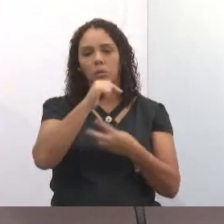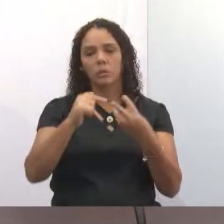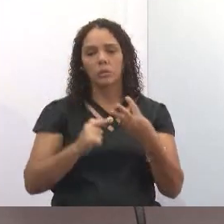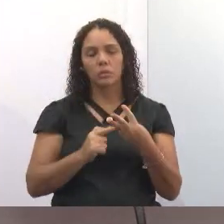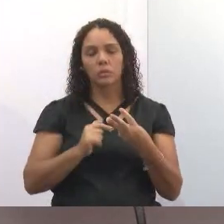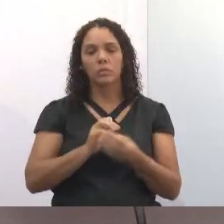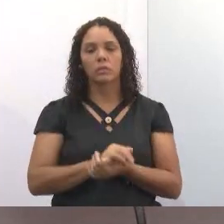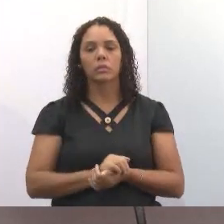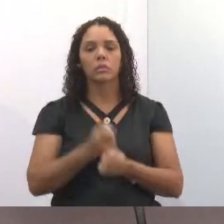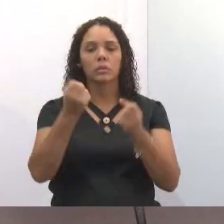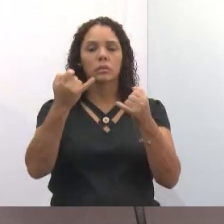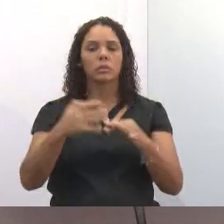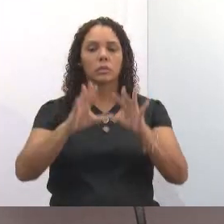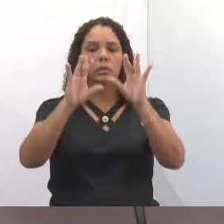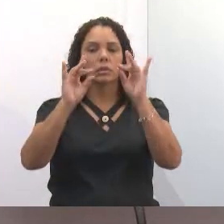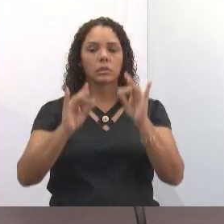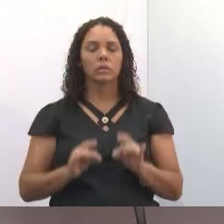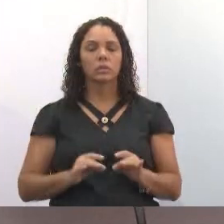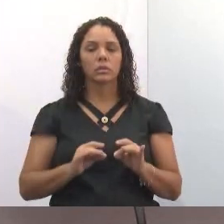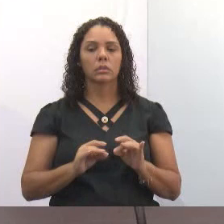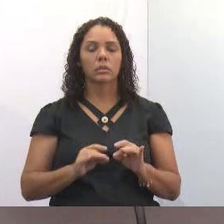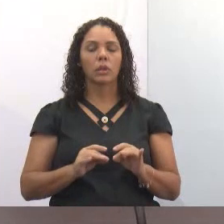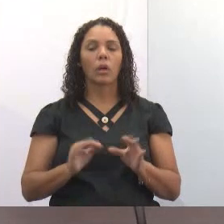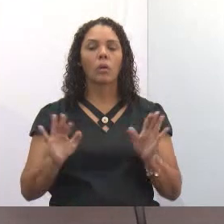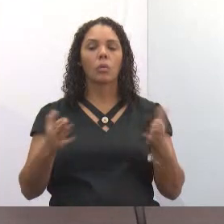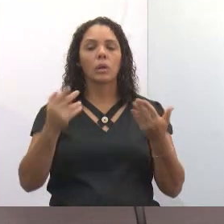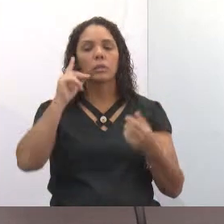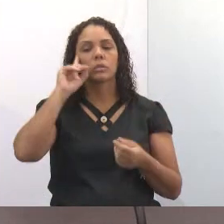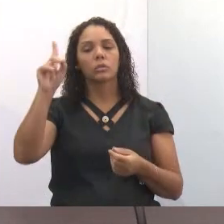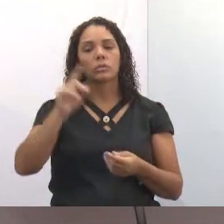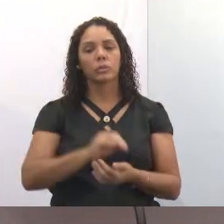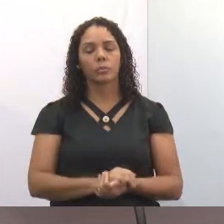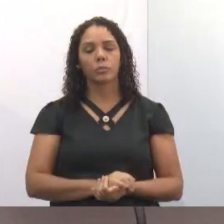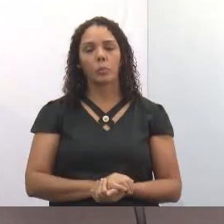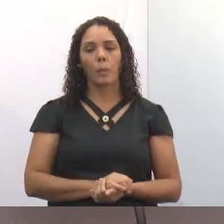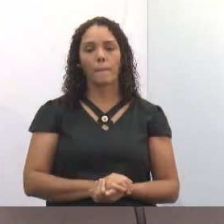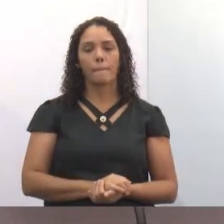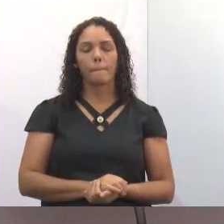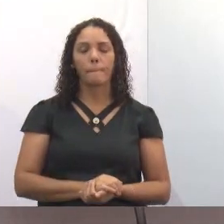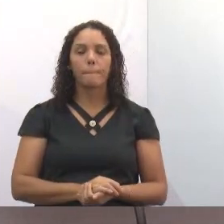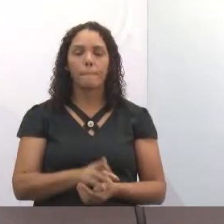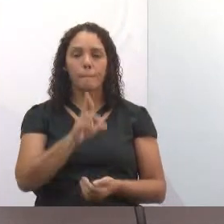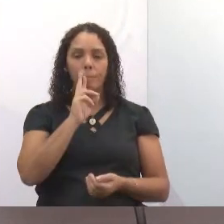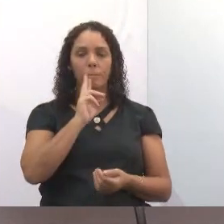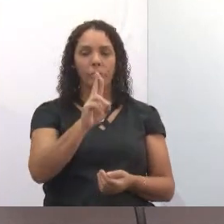Conquista? Favor detalhar e indicar prazo. Resposta. No momento,